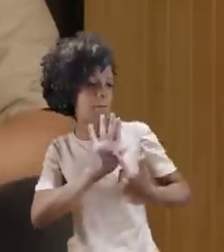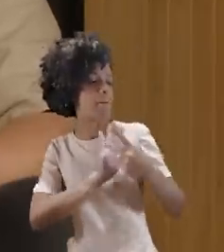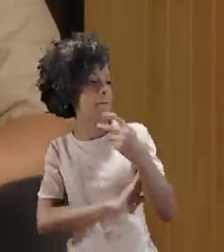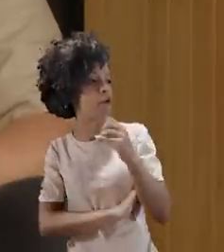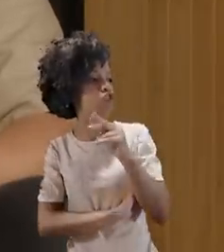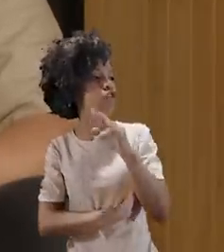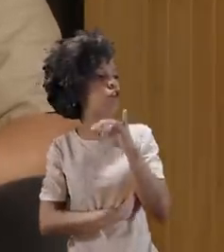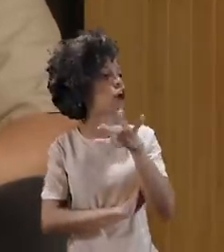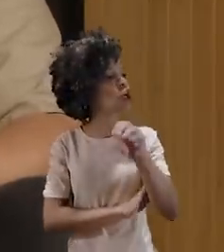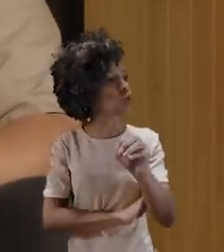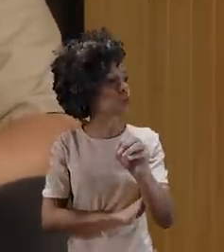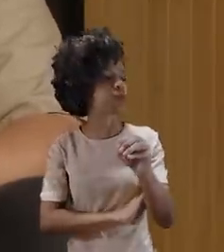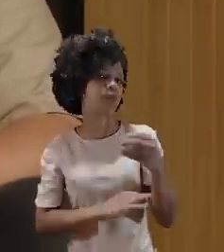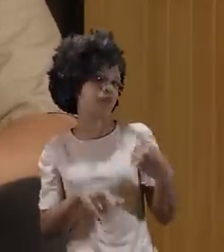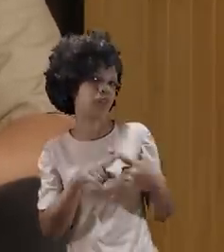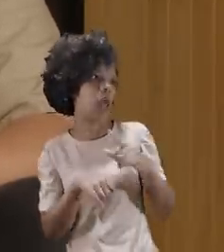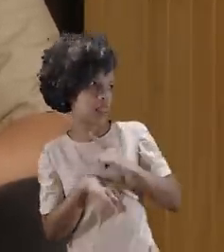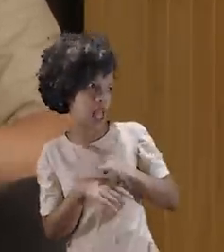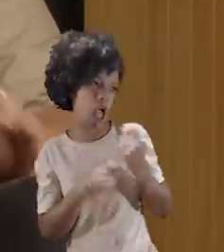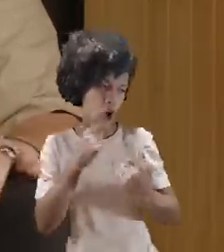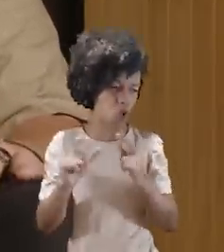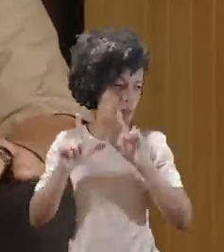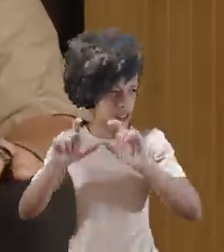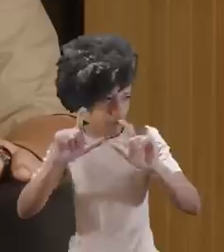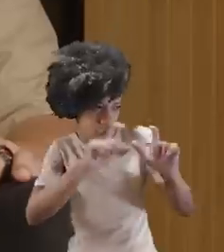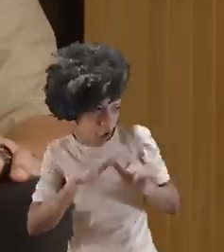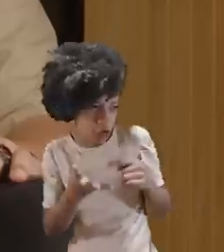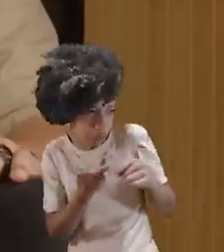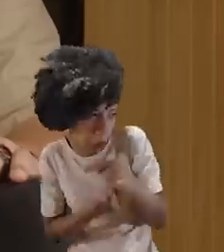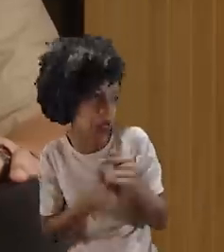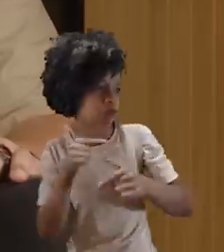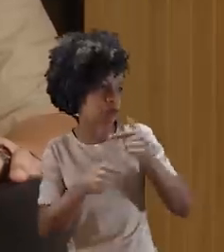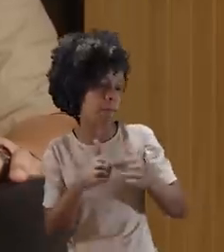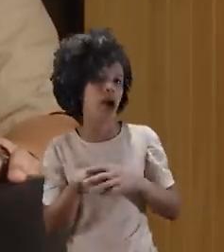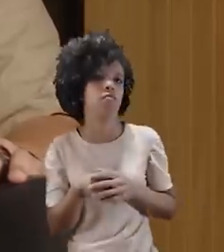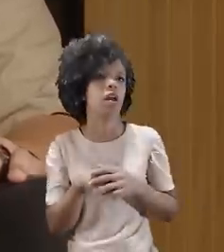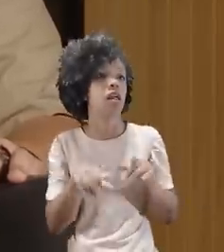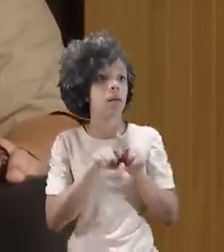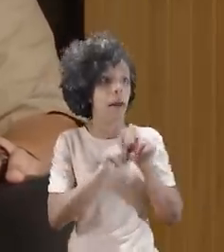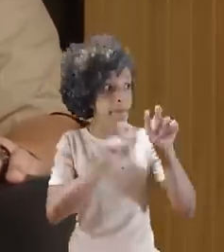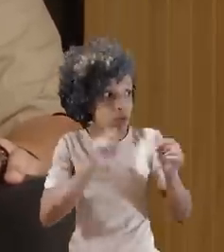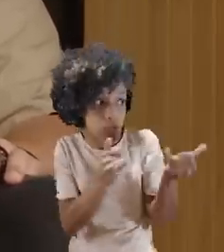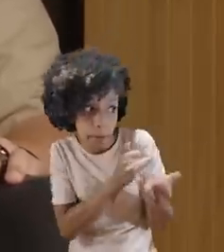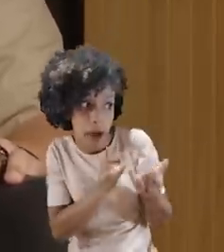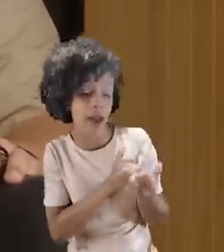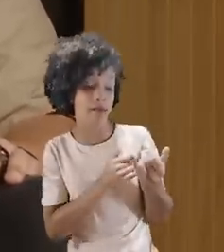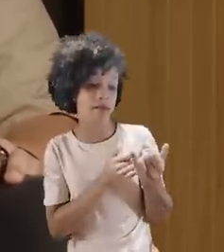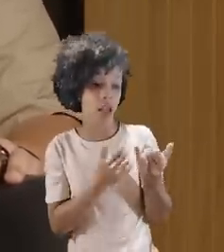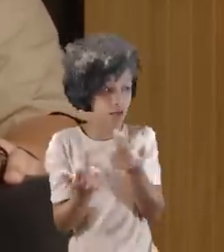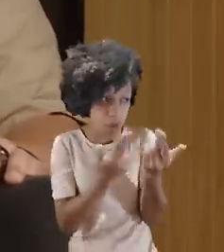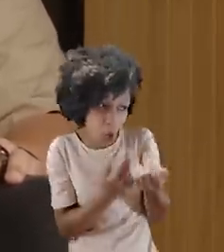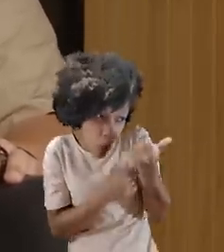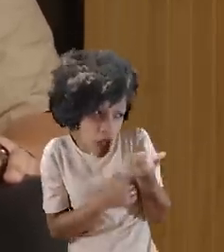tá ligado você tem já um umas fotos eu trabalho tá ligado é pessoas que pareçam com ele que tem o